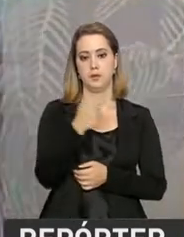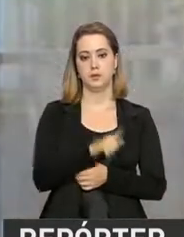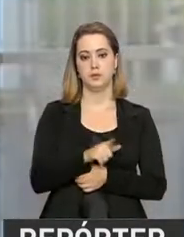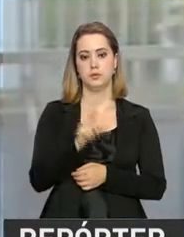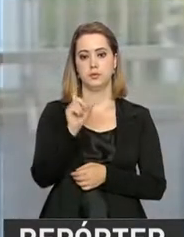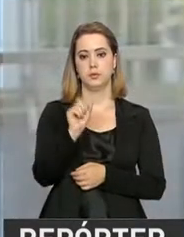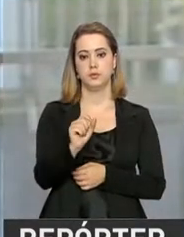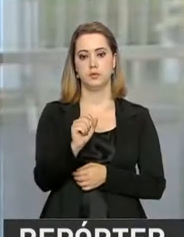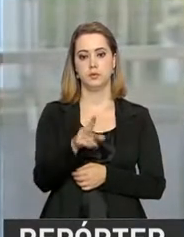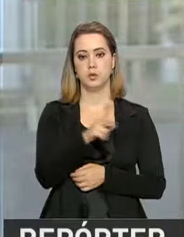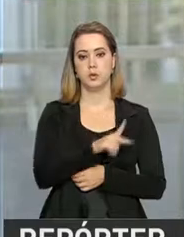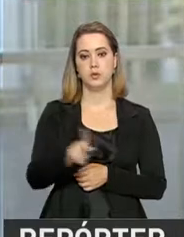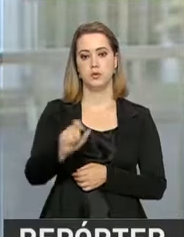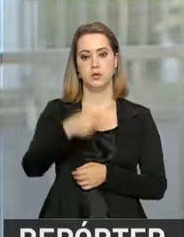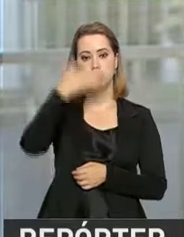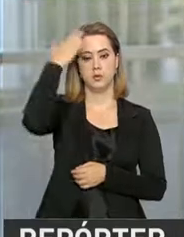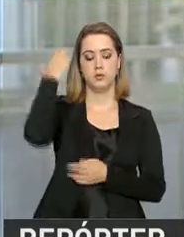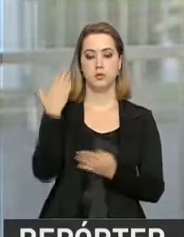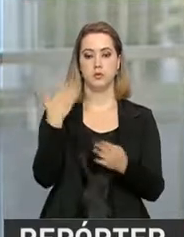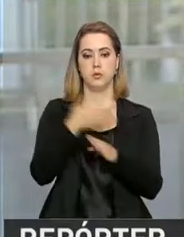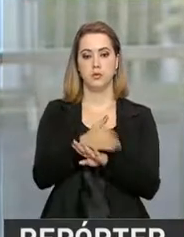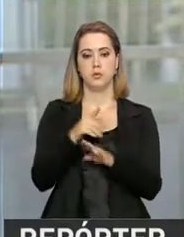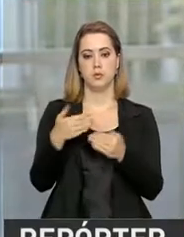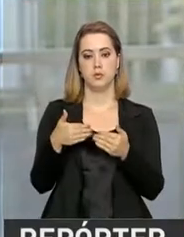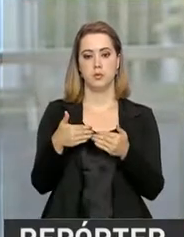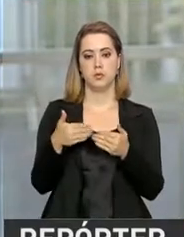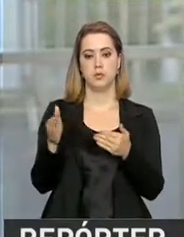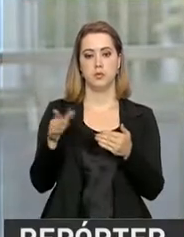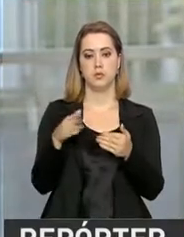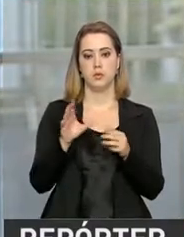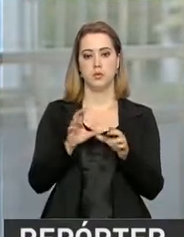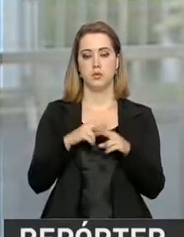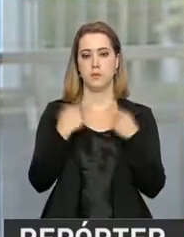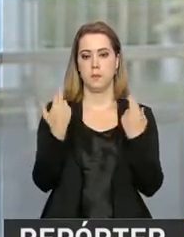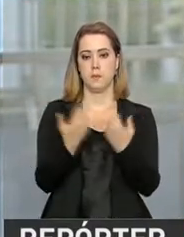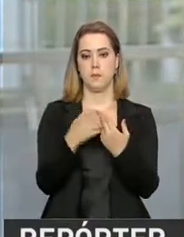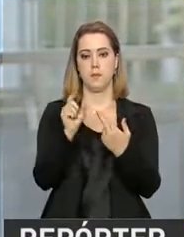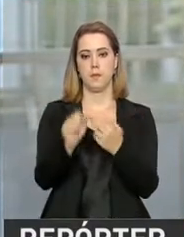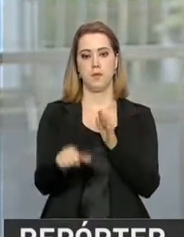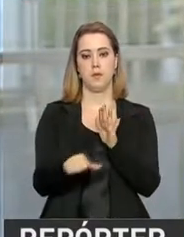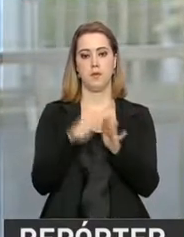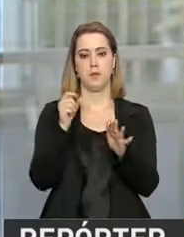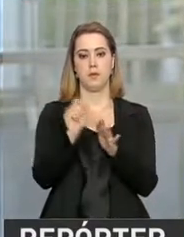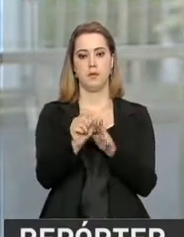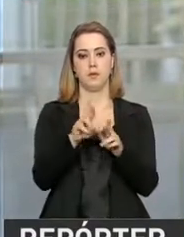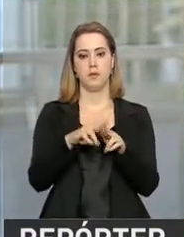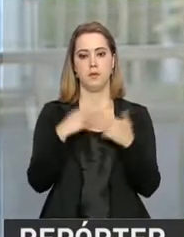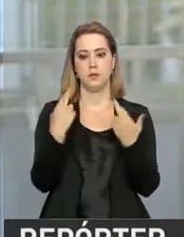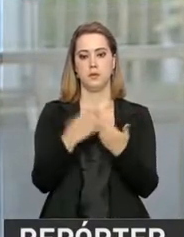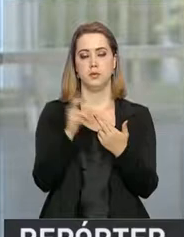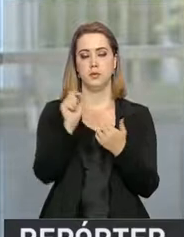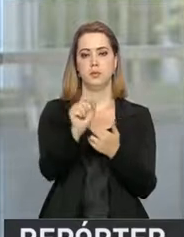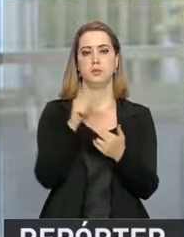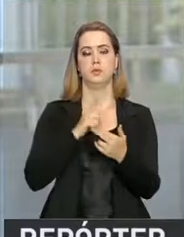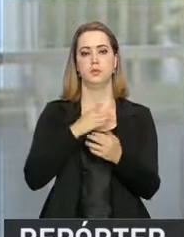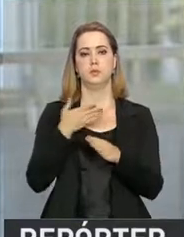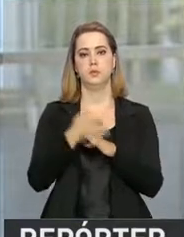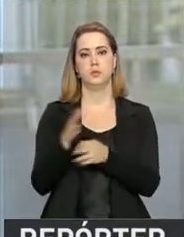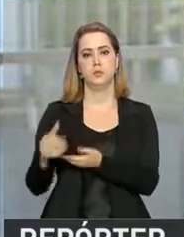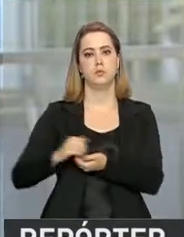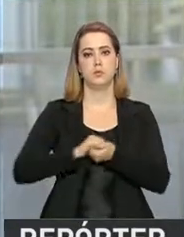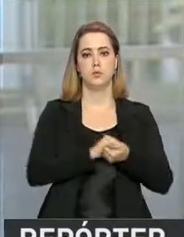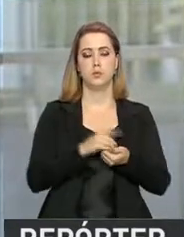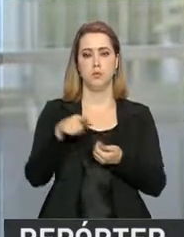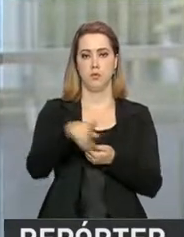isso mesmo zé luís o presidente michel temer participou da abertura da conferência primeiro ele recepcionou chefes de estado dos países membros